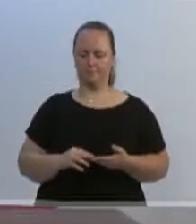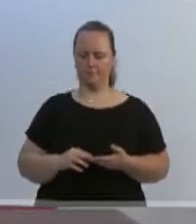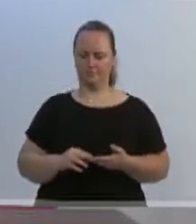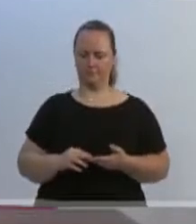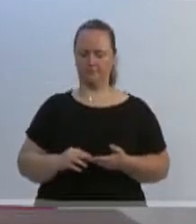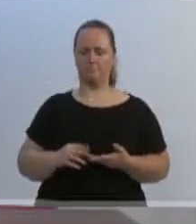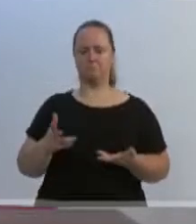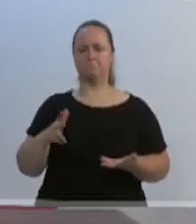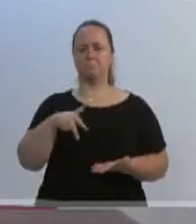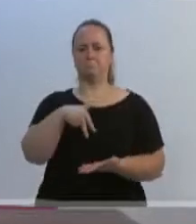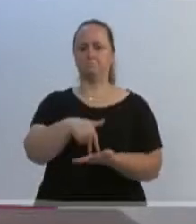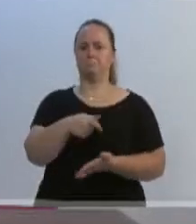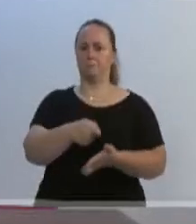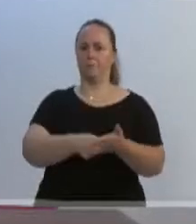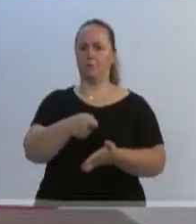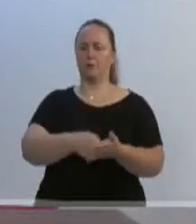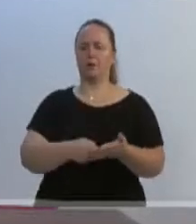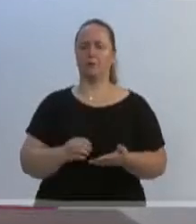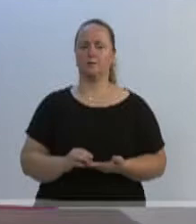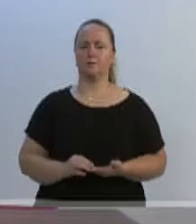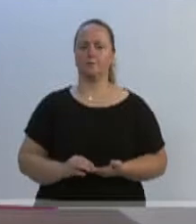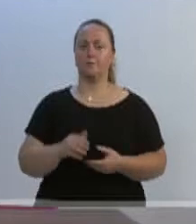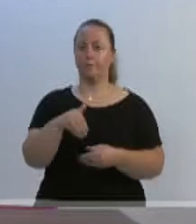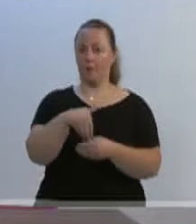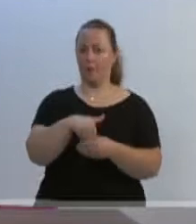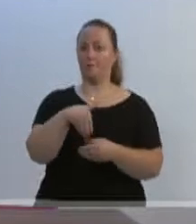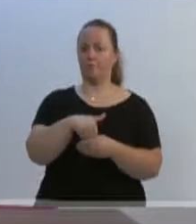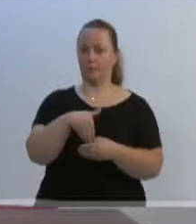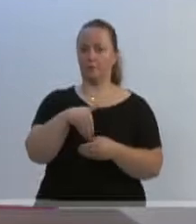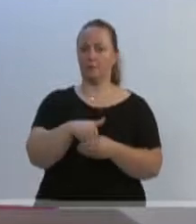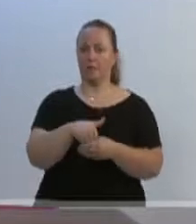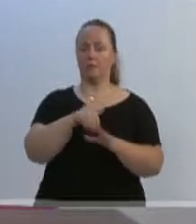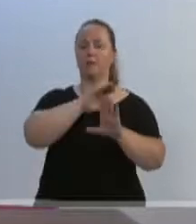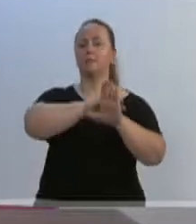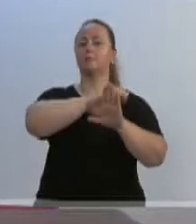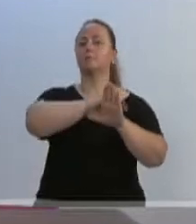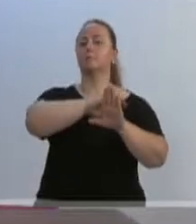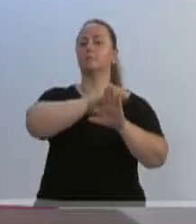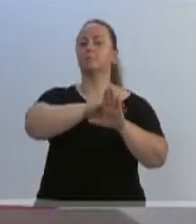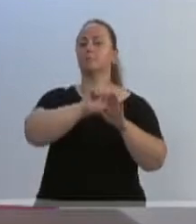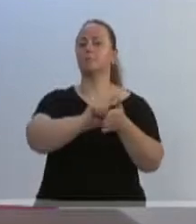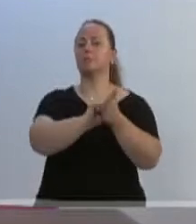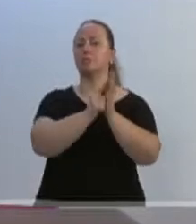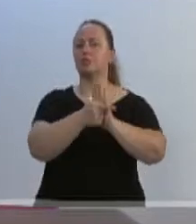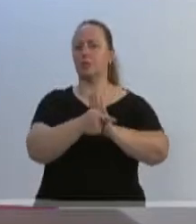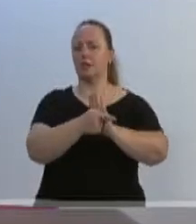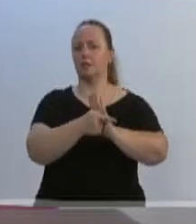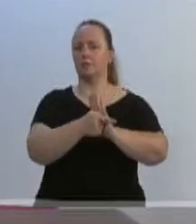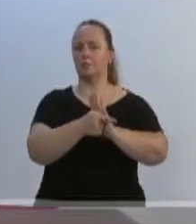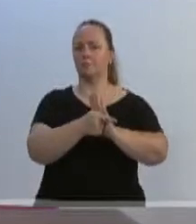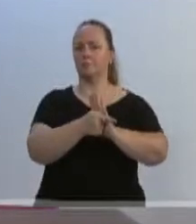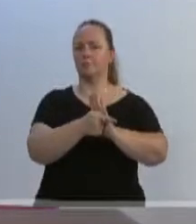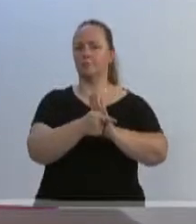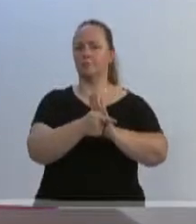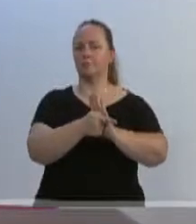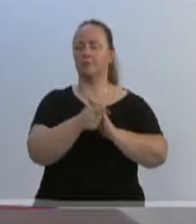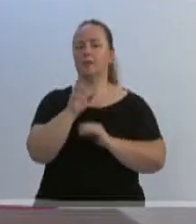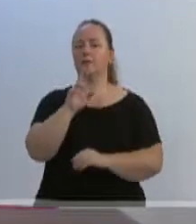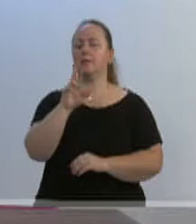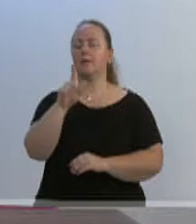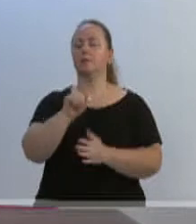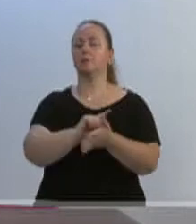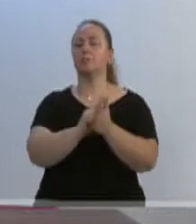de protesto. Repito, votei no que diz respeito à ideologia de gênero. Desculpa, a ideologia não de